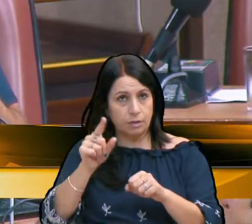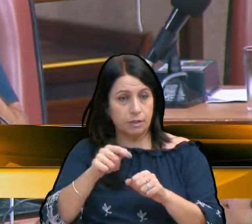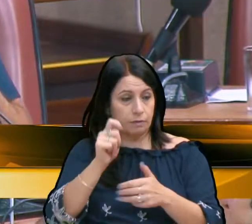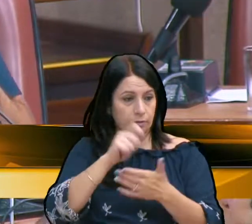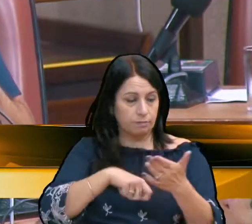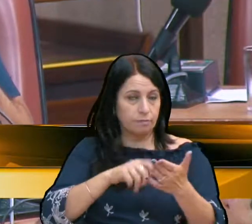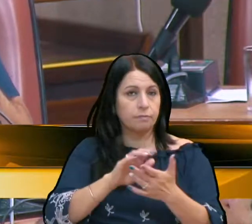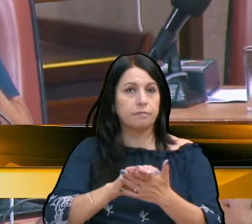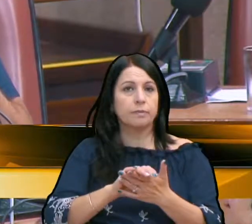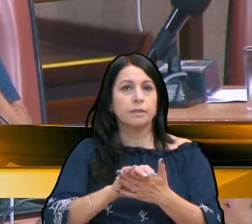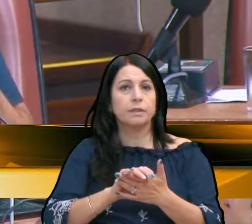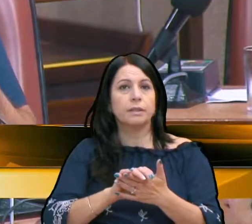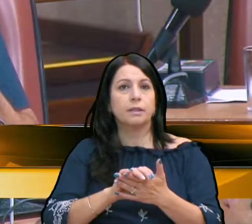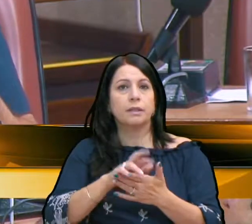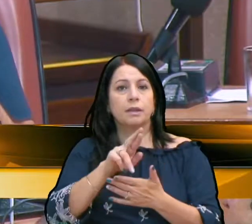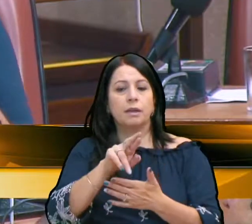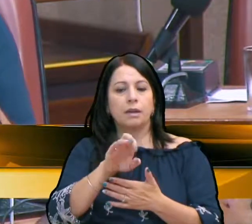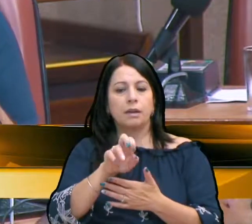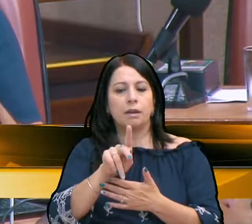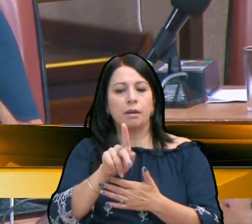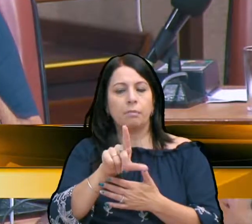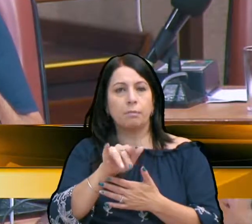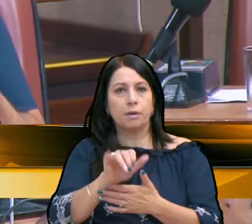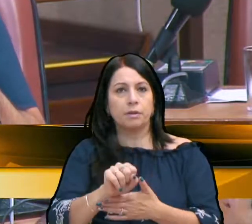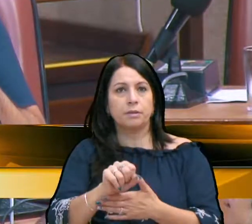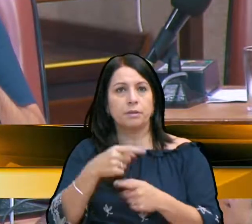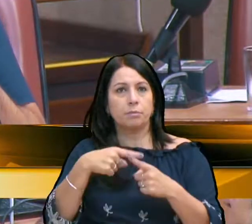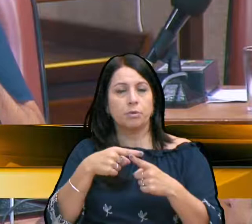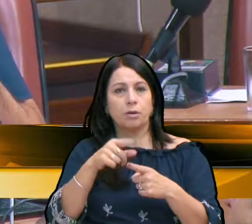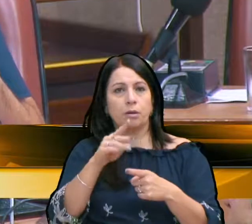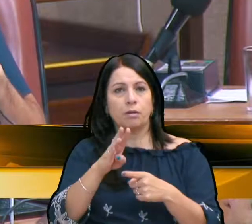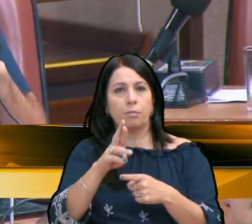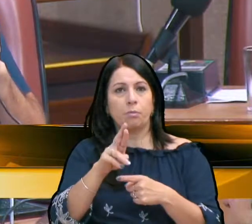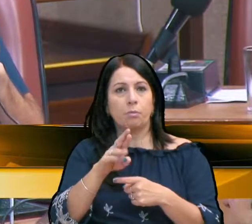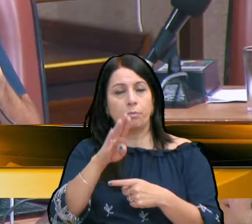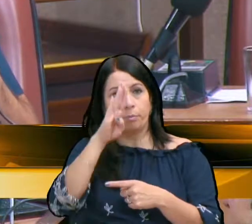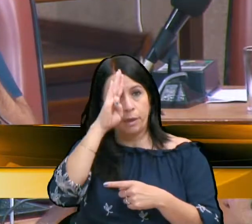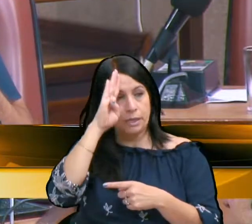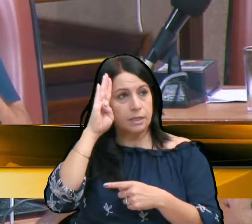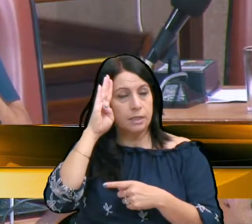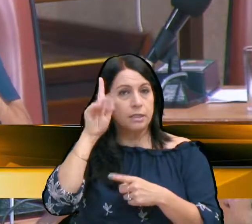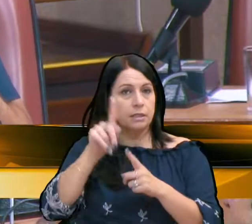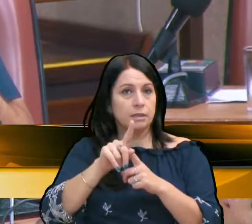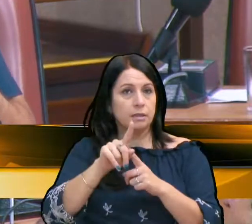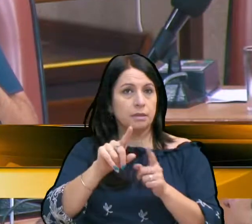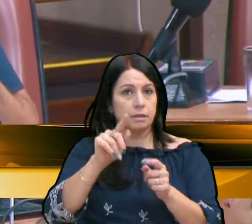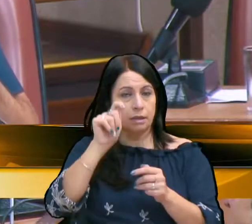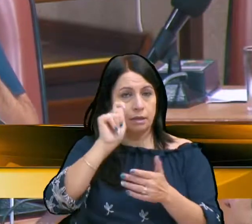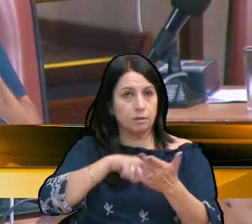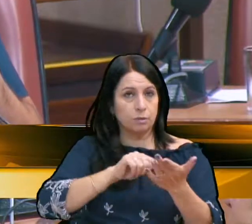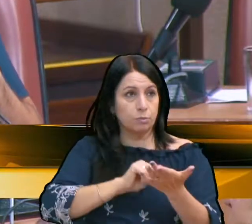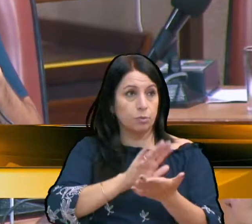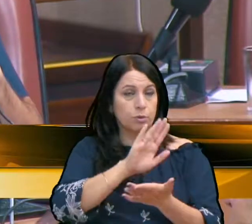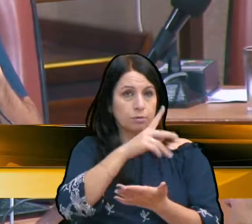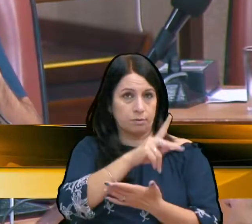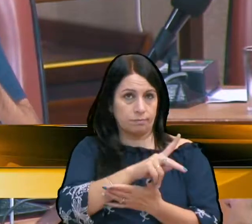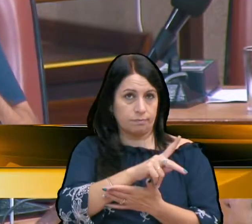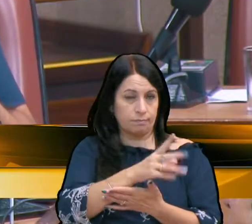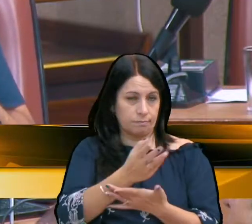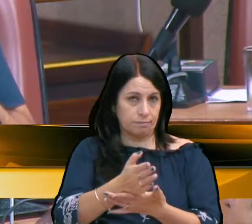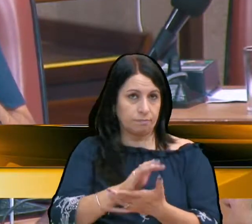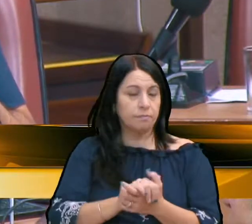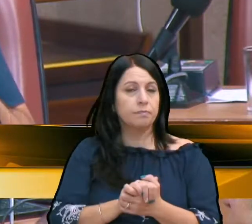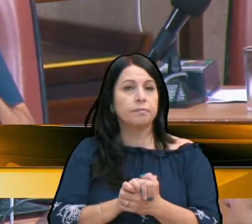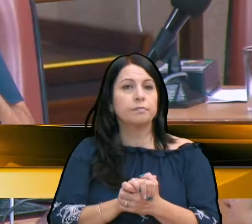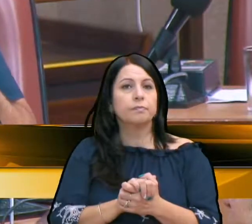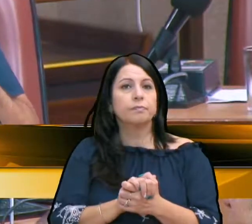notificação. As réplicas, é porque o Bressan, presidente do PSDB, assinou a expulsão dele. Eu não quero acreditar, vereador